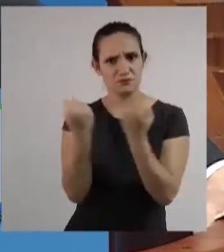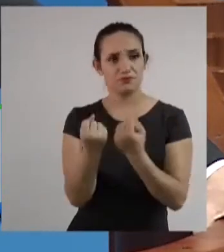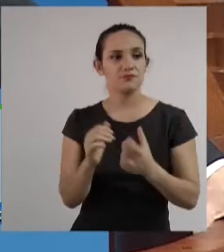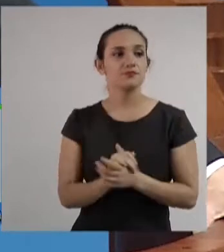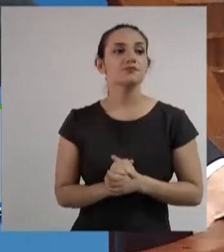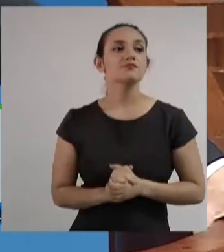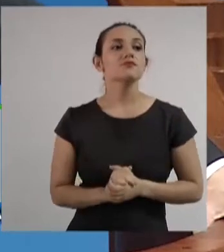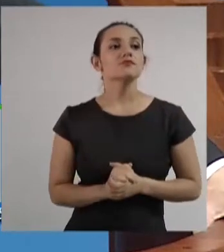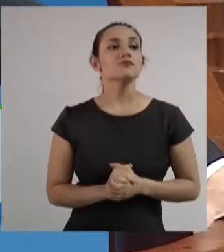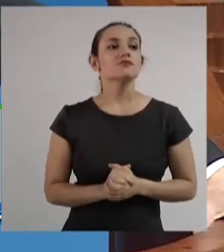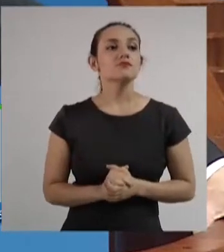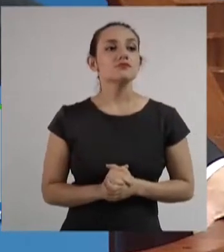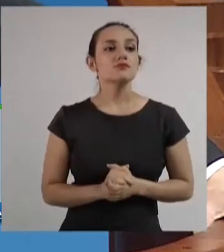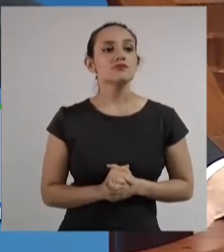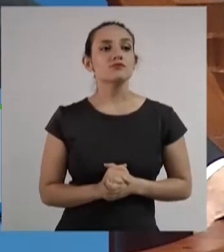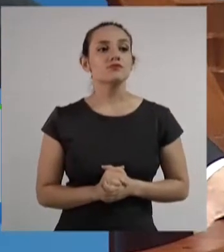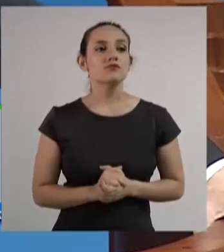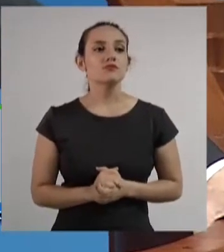seminário